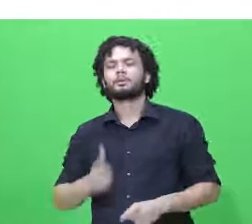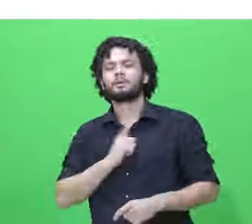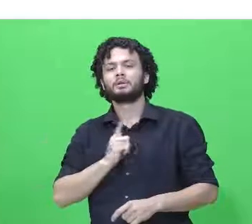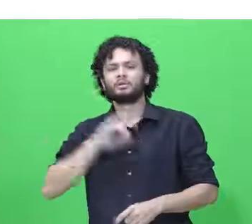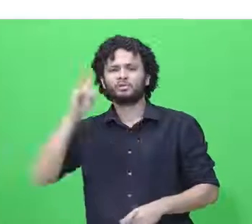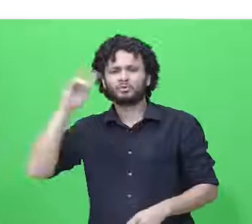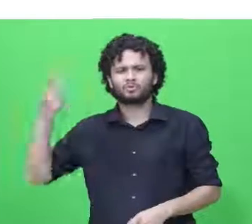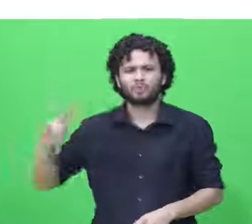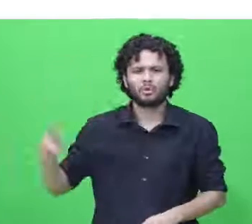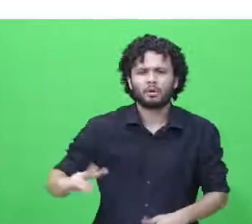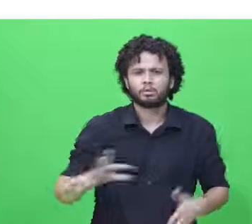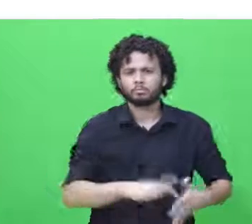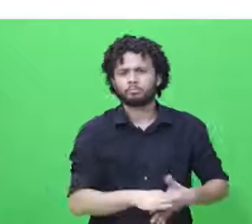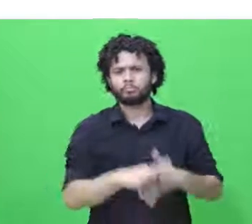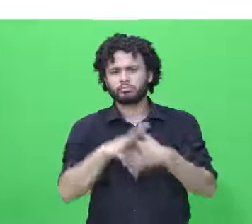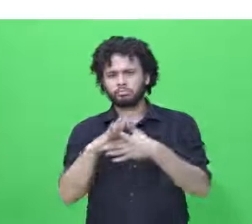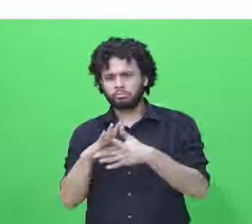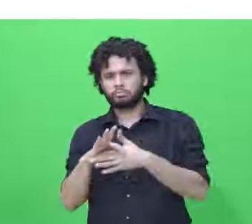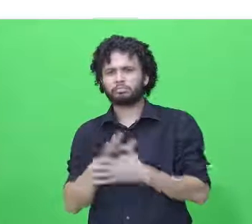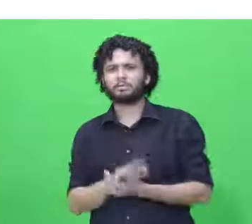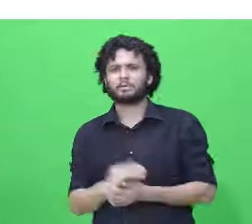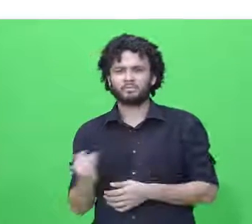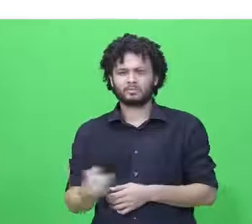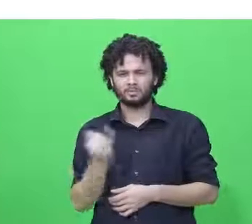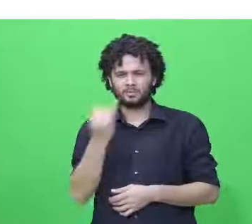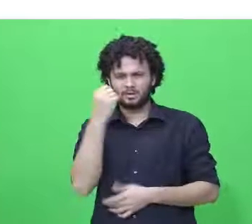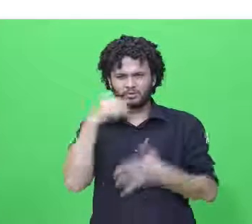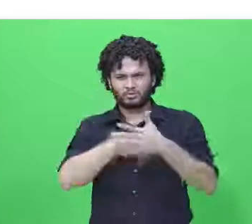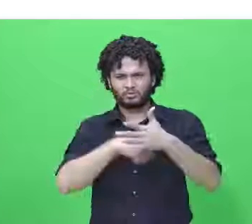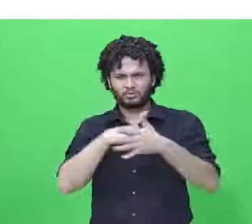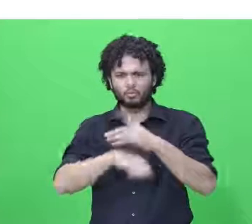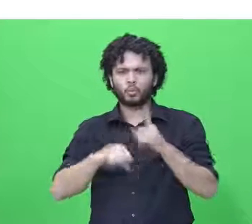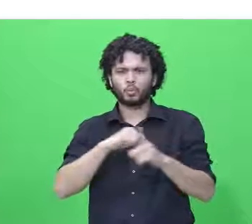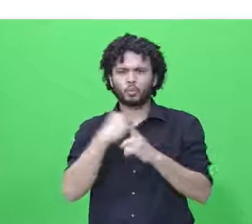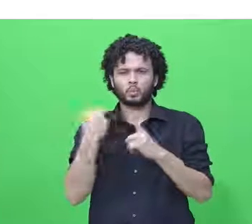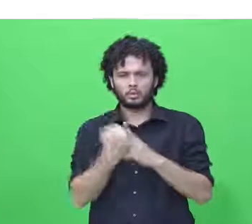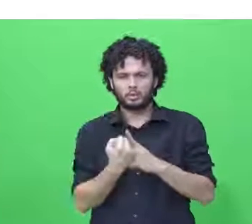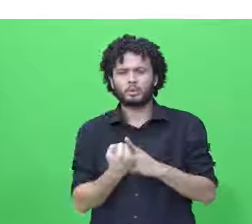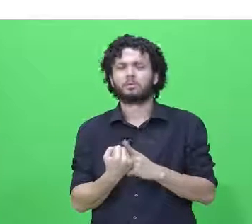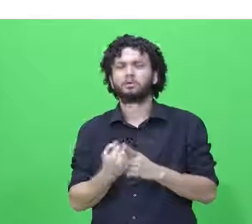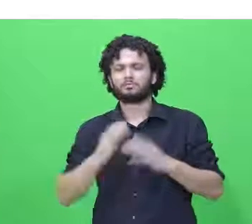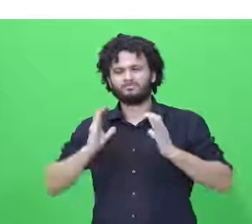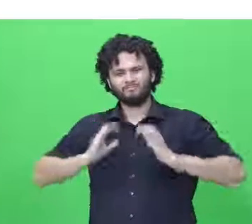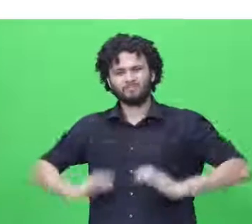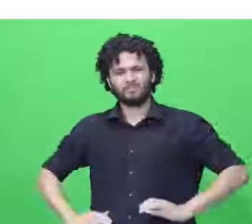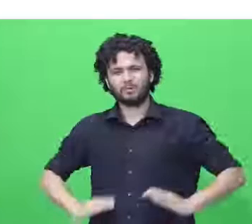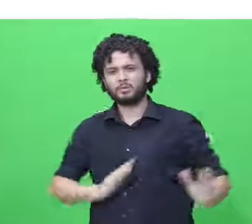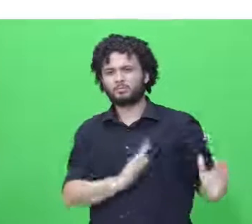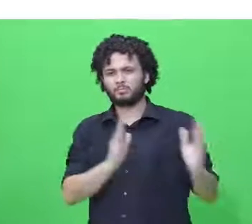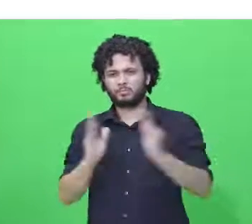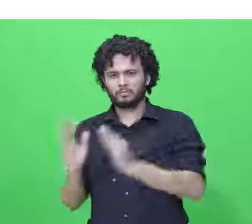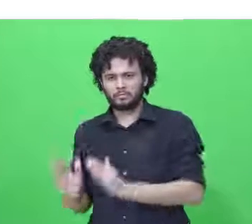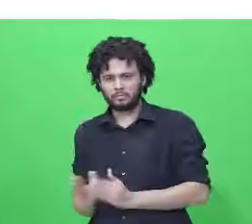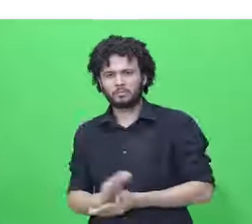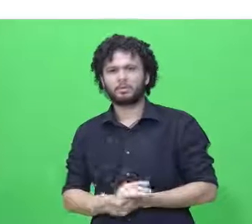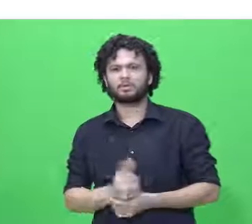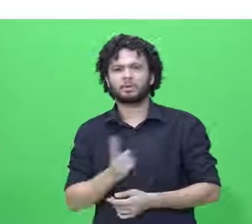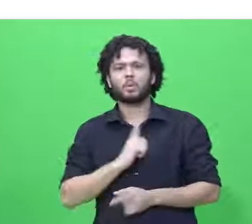certas lideranças e a importância das lutas sociais na conquista da cidadania desse processo.